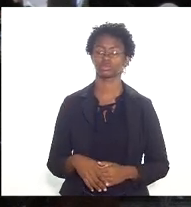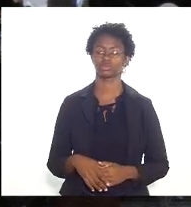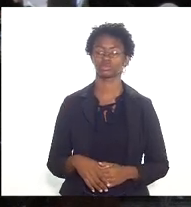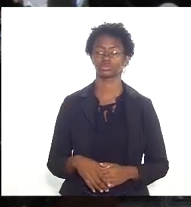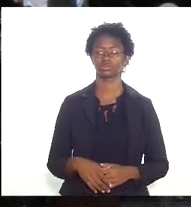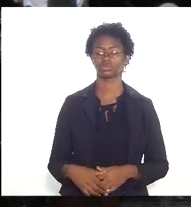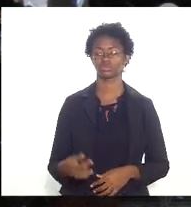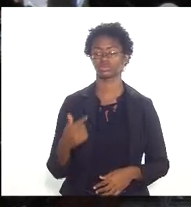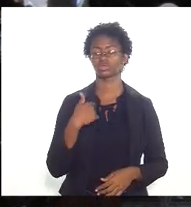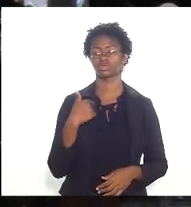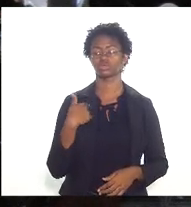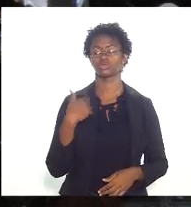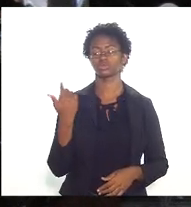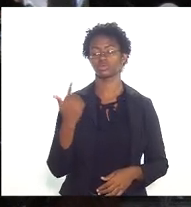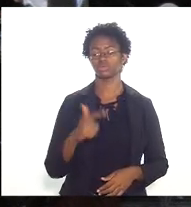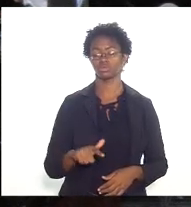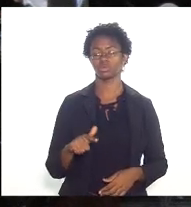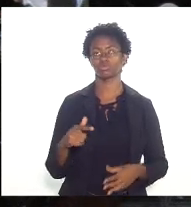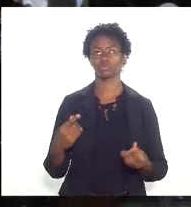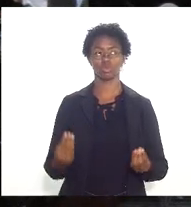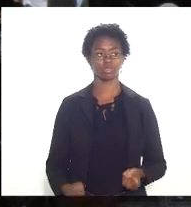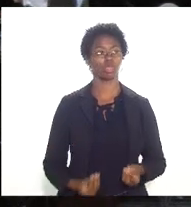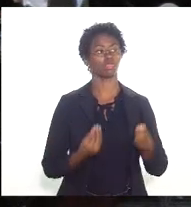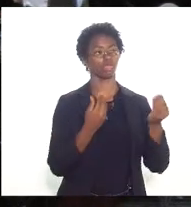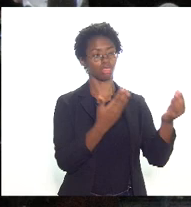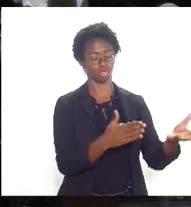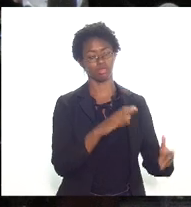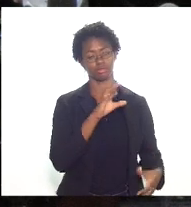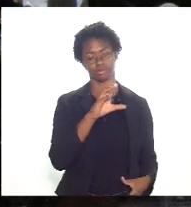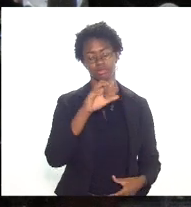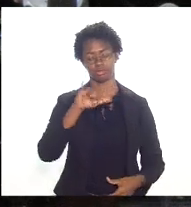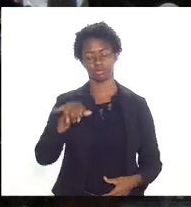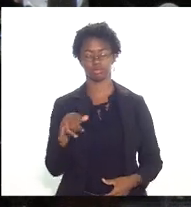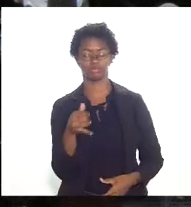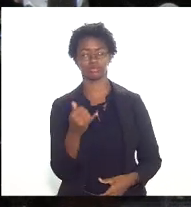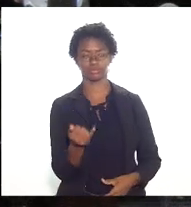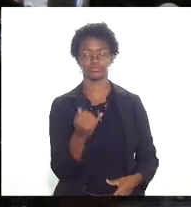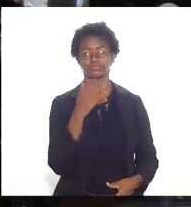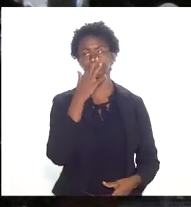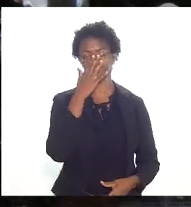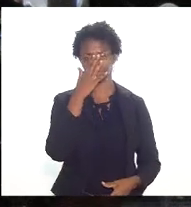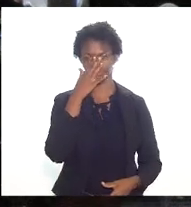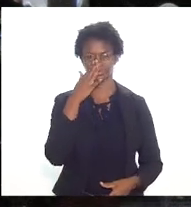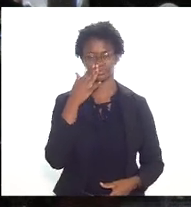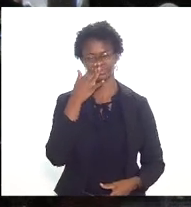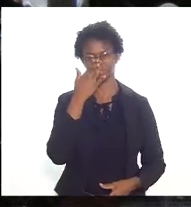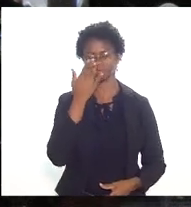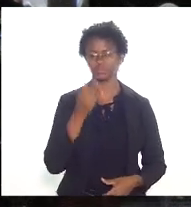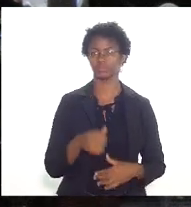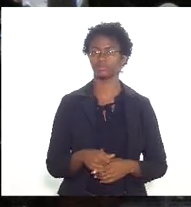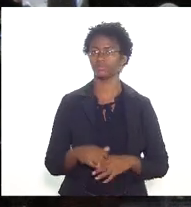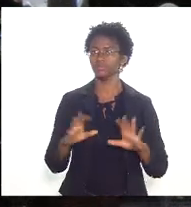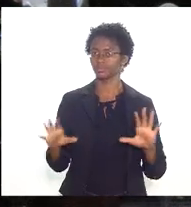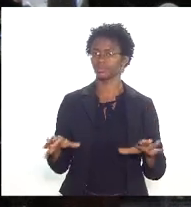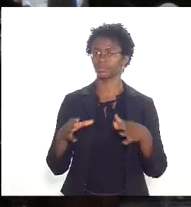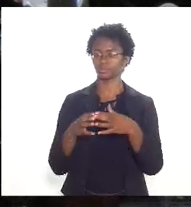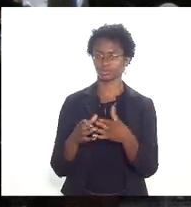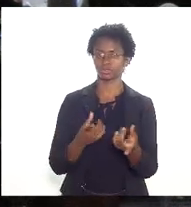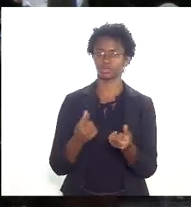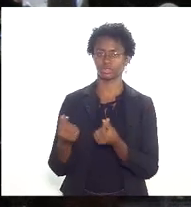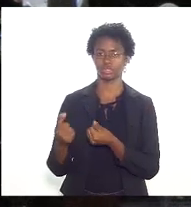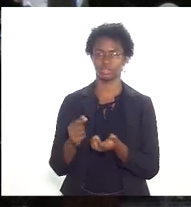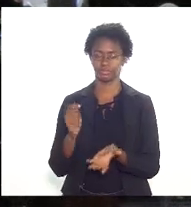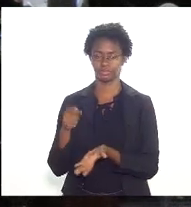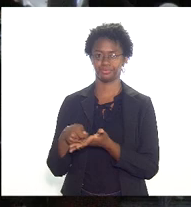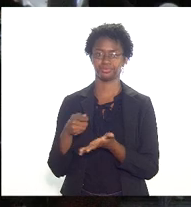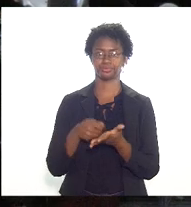eu remeto o projeto a ccj a comissão de tributação junto com projeto de vossa excelência